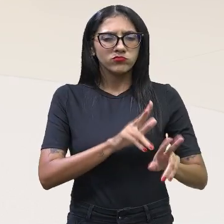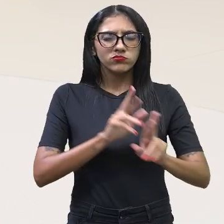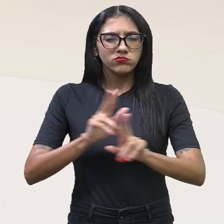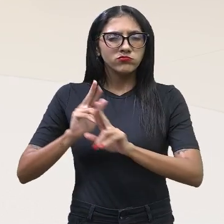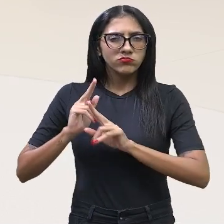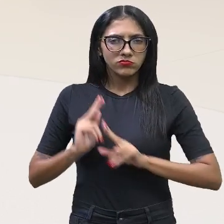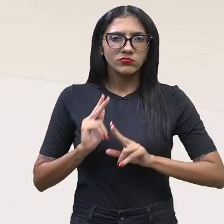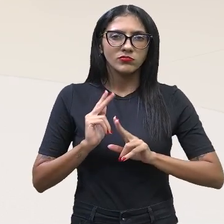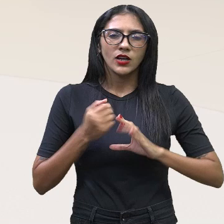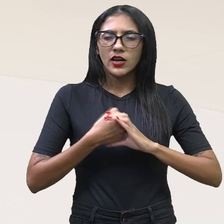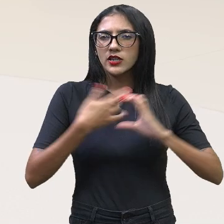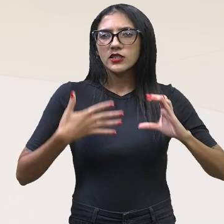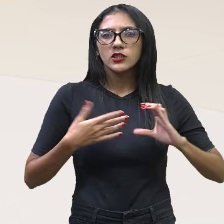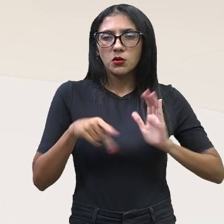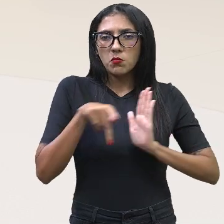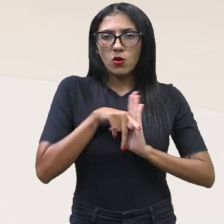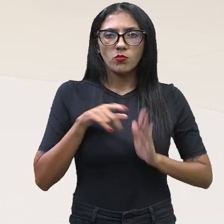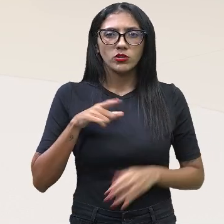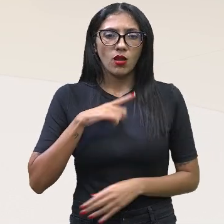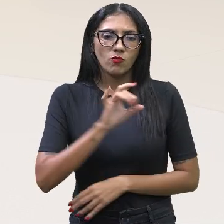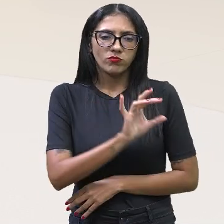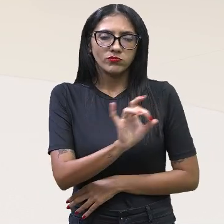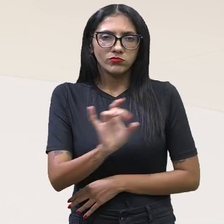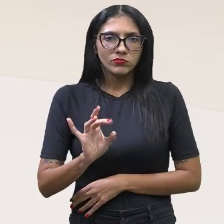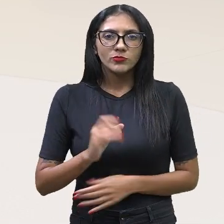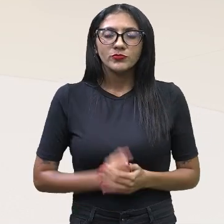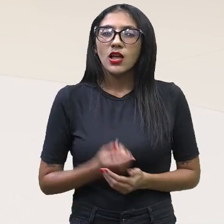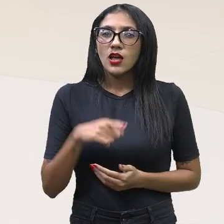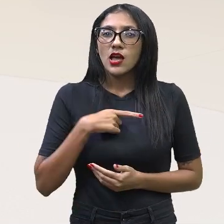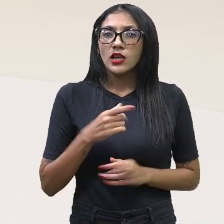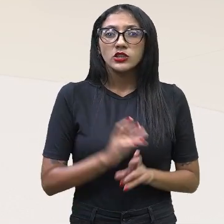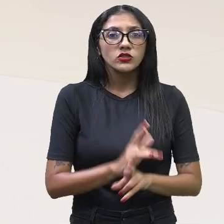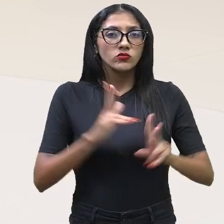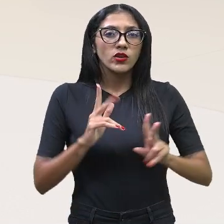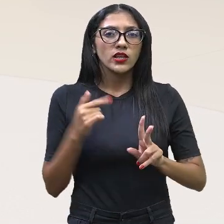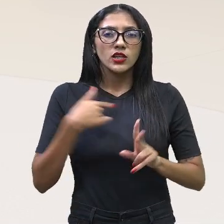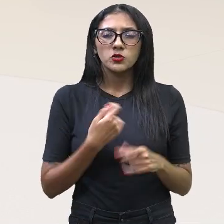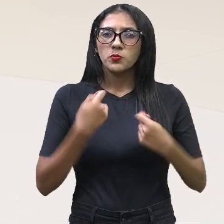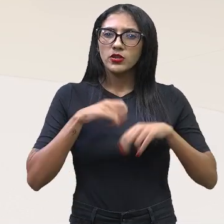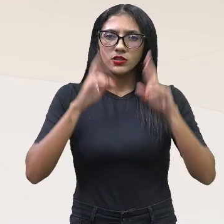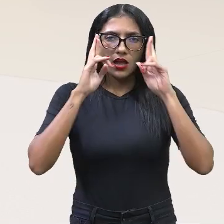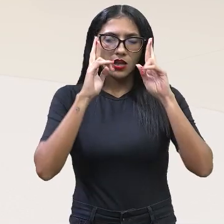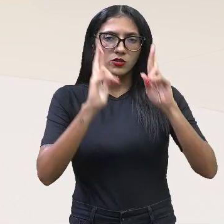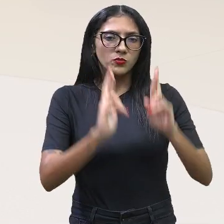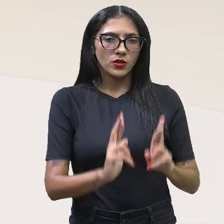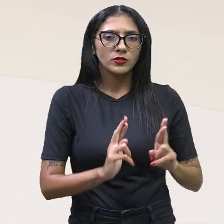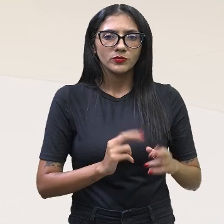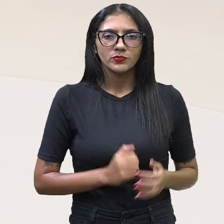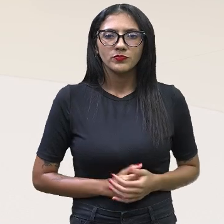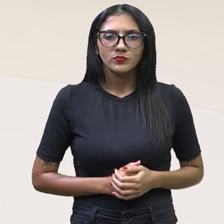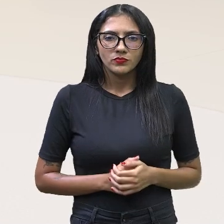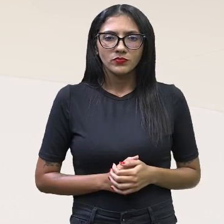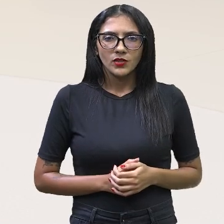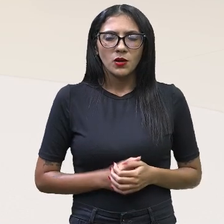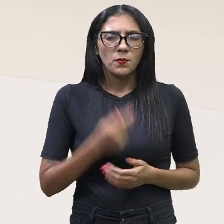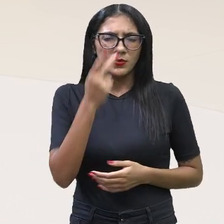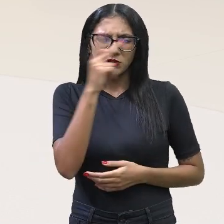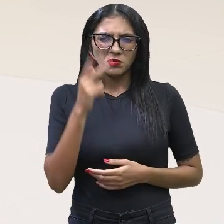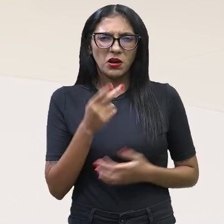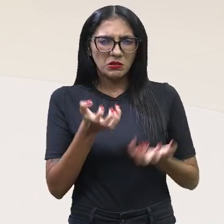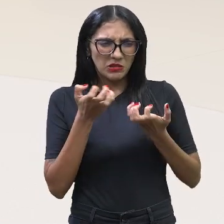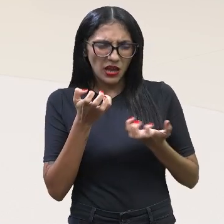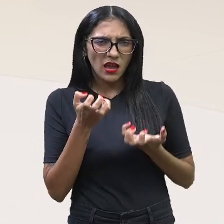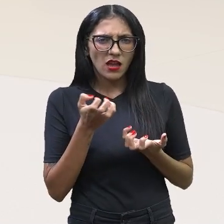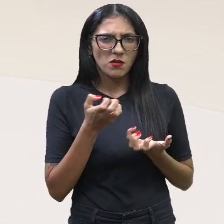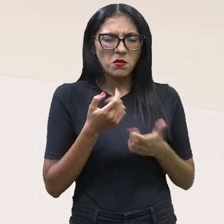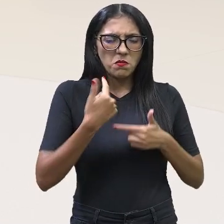diferentes. Nessa diferença, nós precisamos ter o respeito. Ninguém quer ser desrespeitado, ninguém